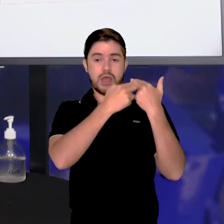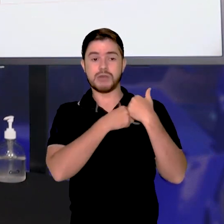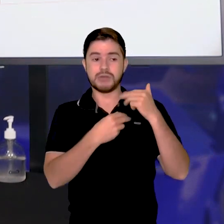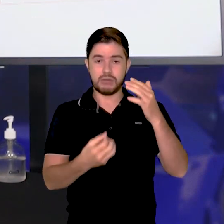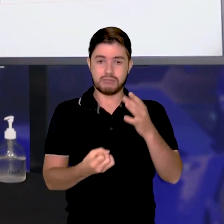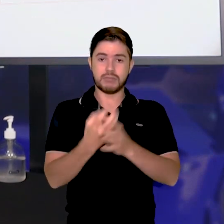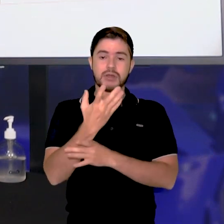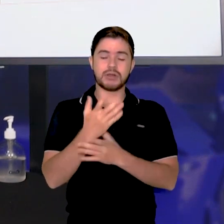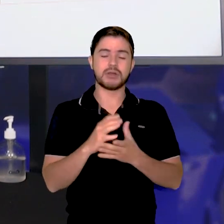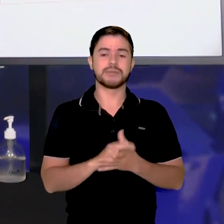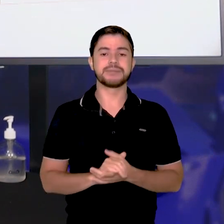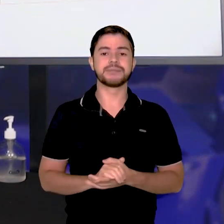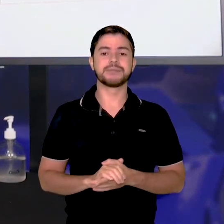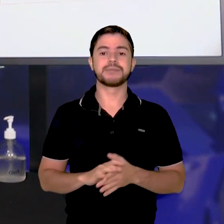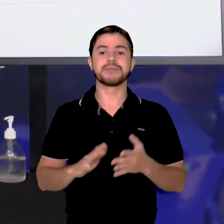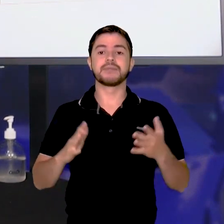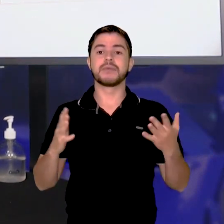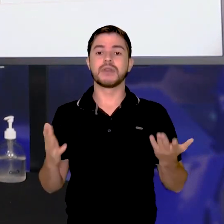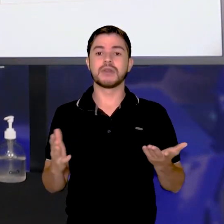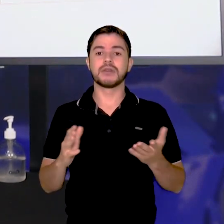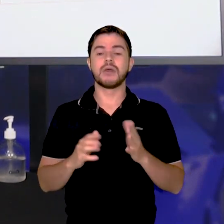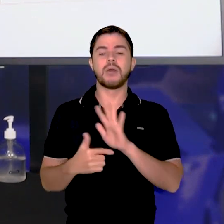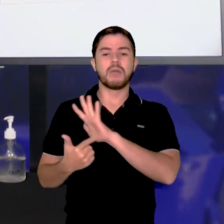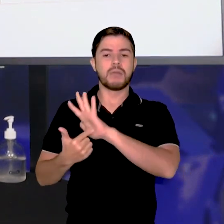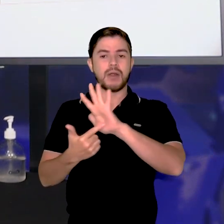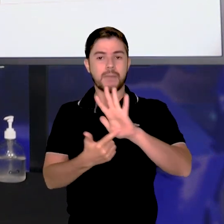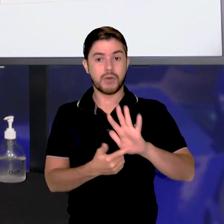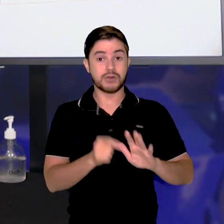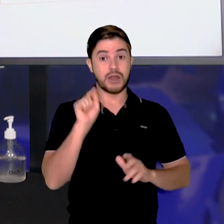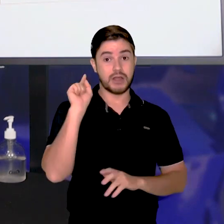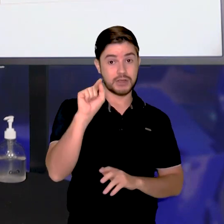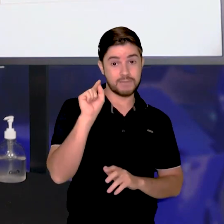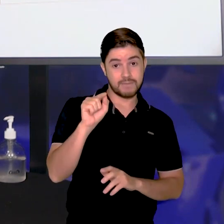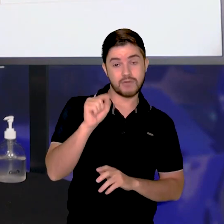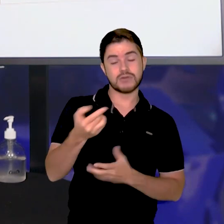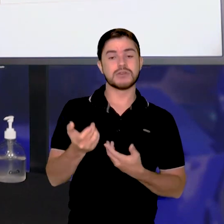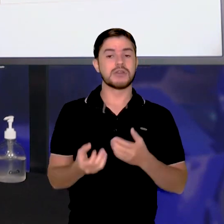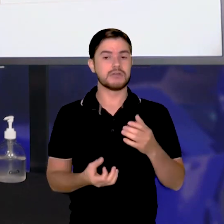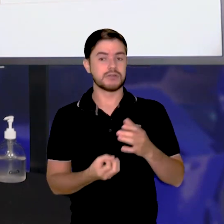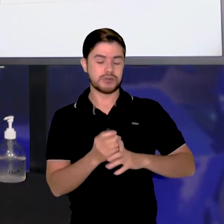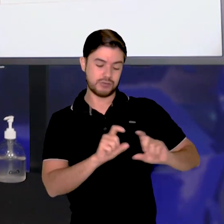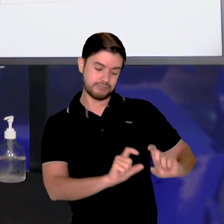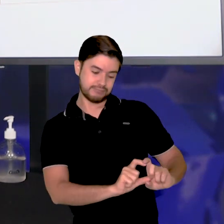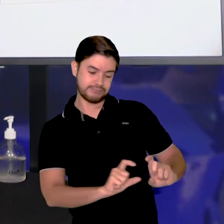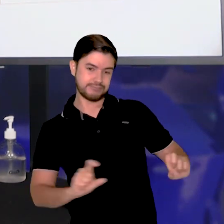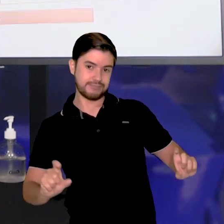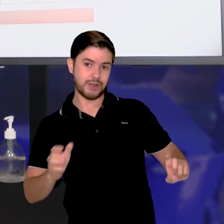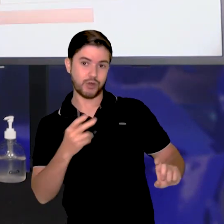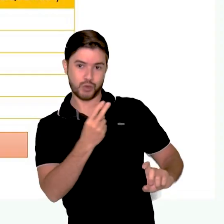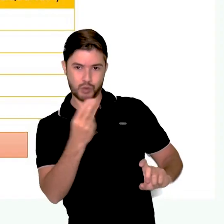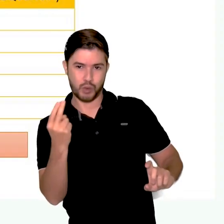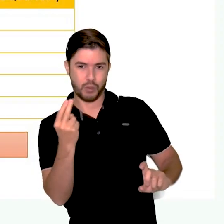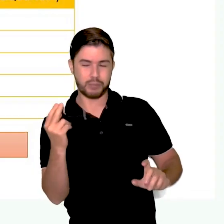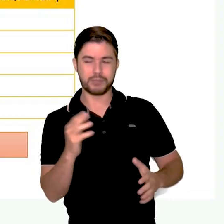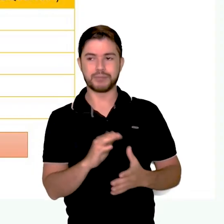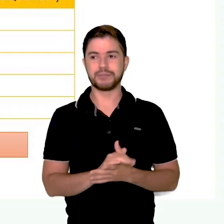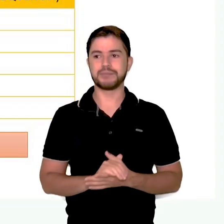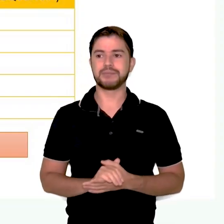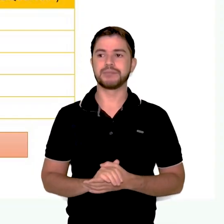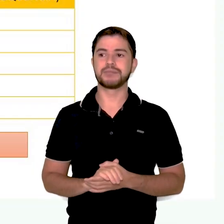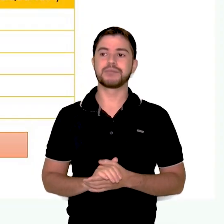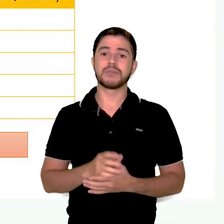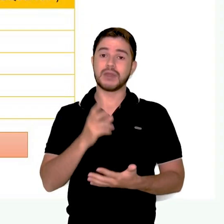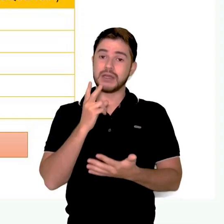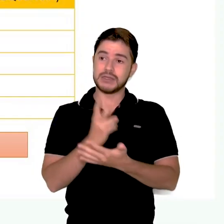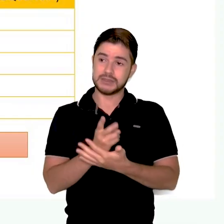a tabela de vocês, de colocar na fonte que foram vocês que construíram ela, tá certo? Então, aqui, ó, e sempre